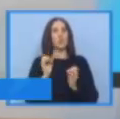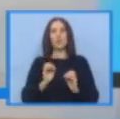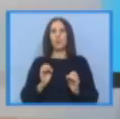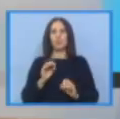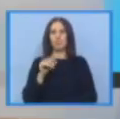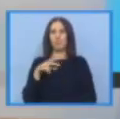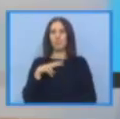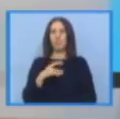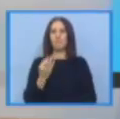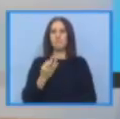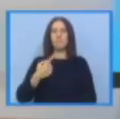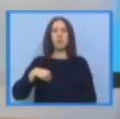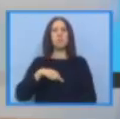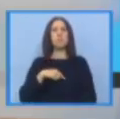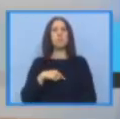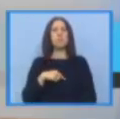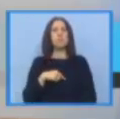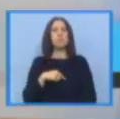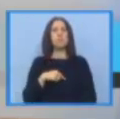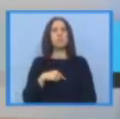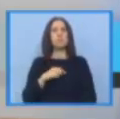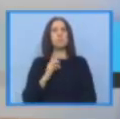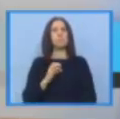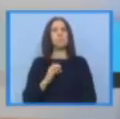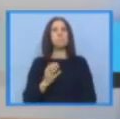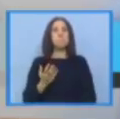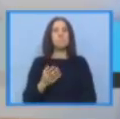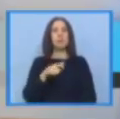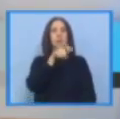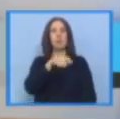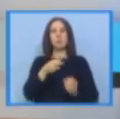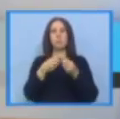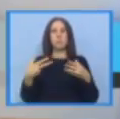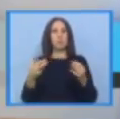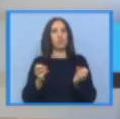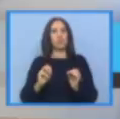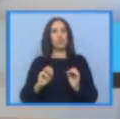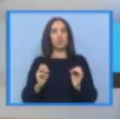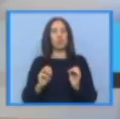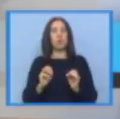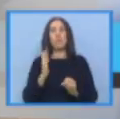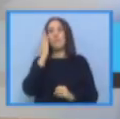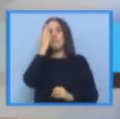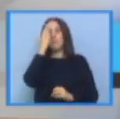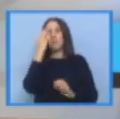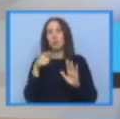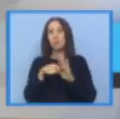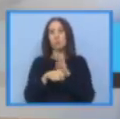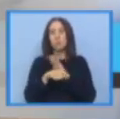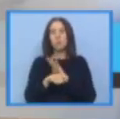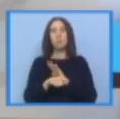em Portugal, que de facto nós não tínhamos muitos casos de alegada